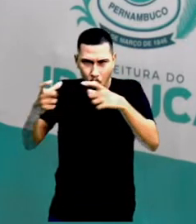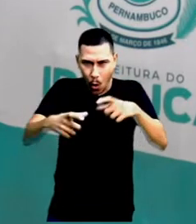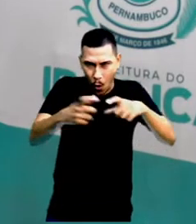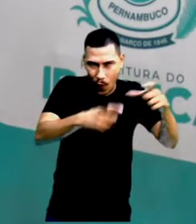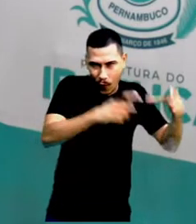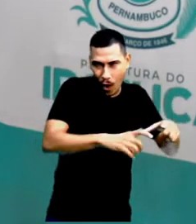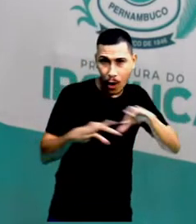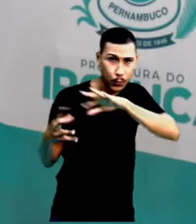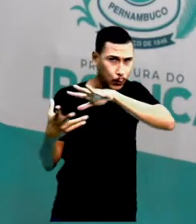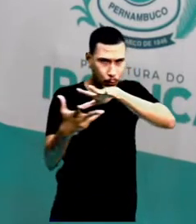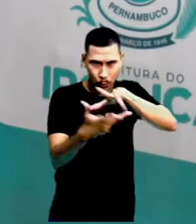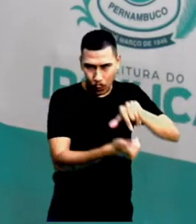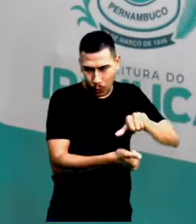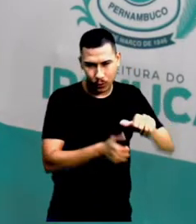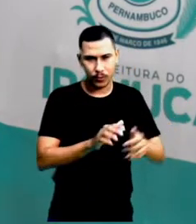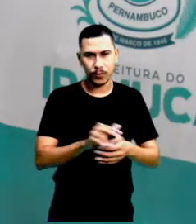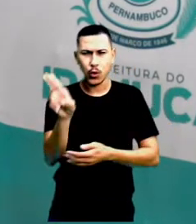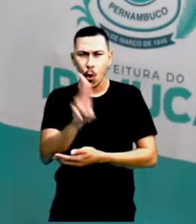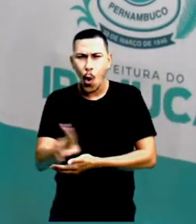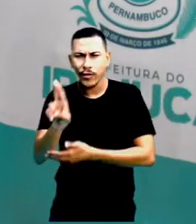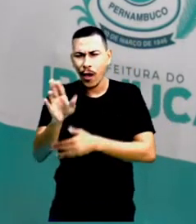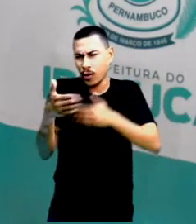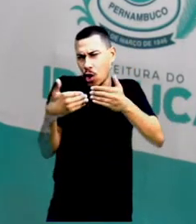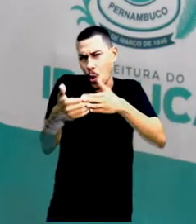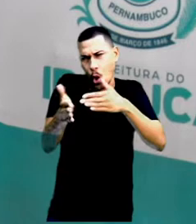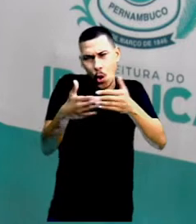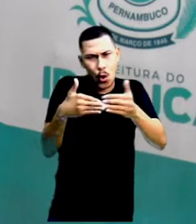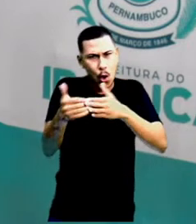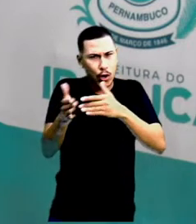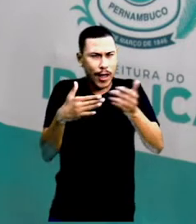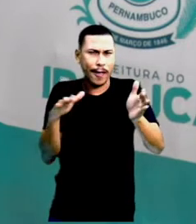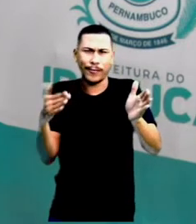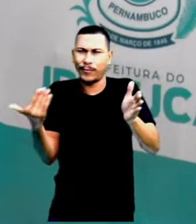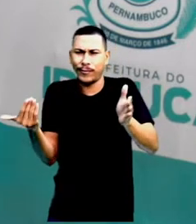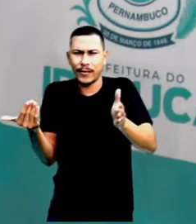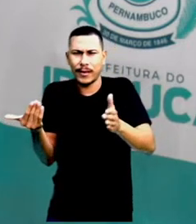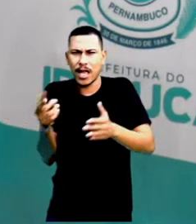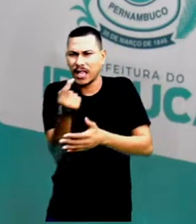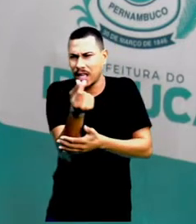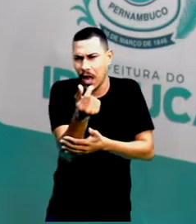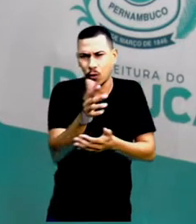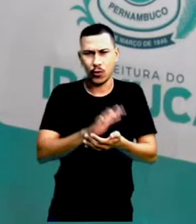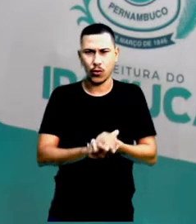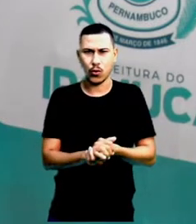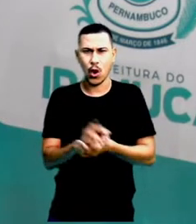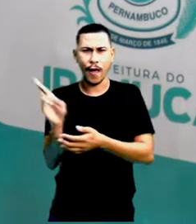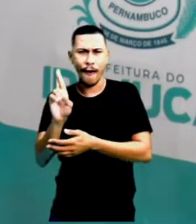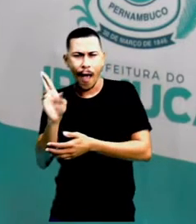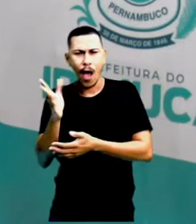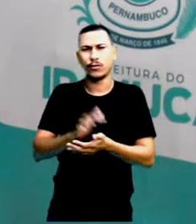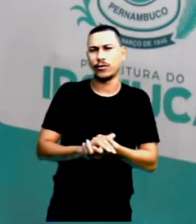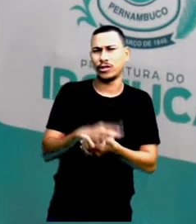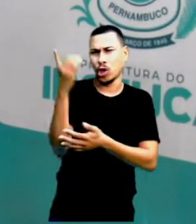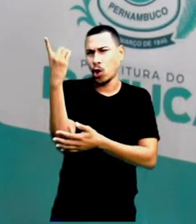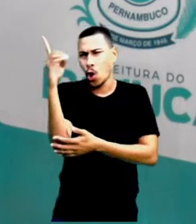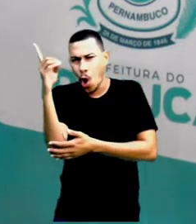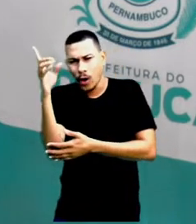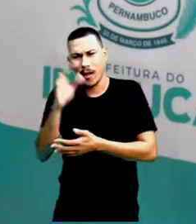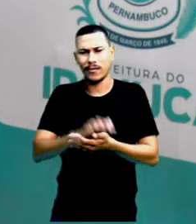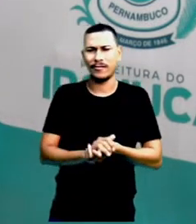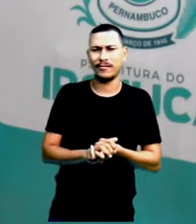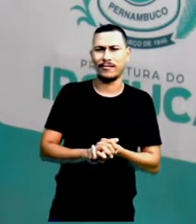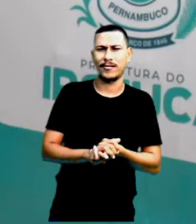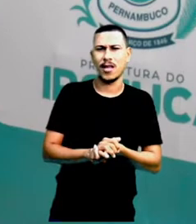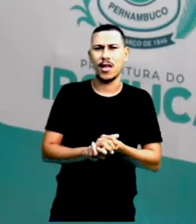do planeta usar qualquer moeda com o dólar real ou moedas virtuais popular